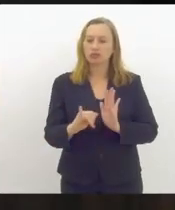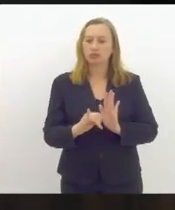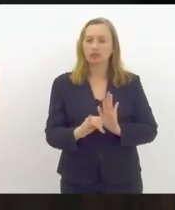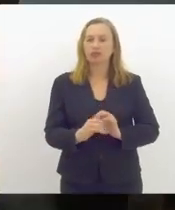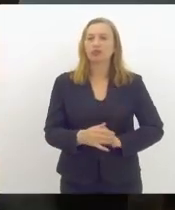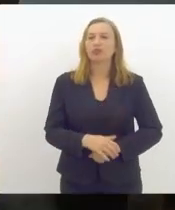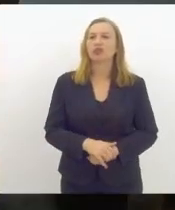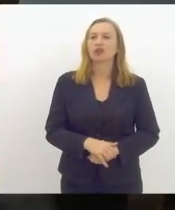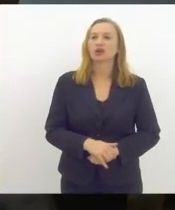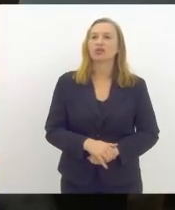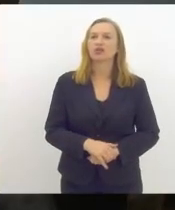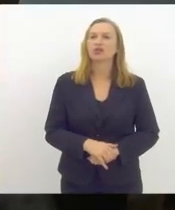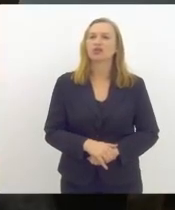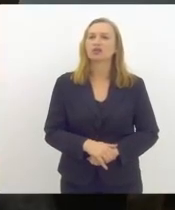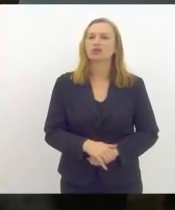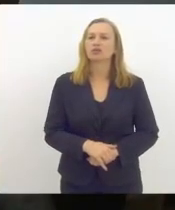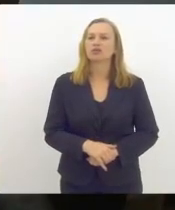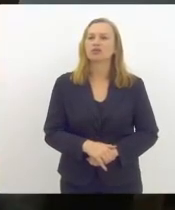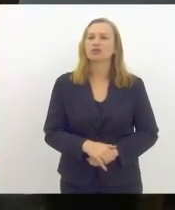promulgação